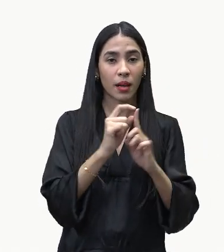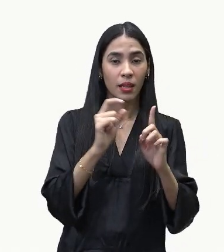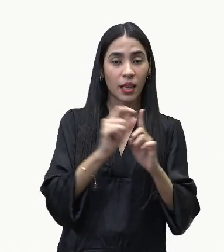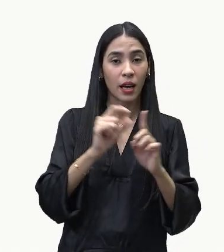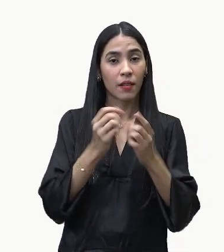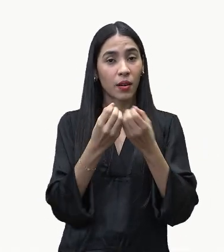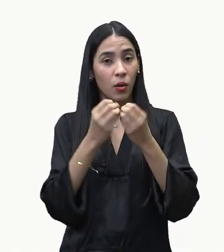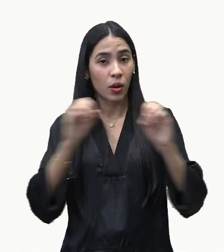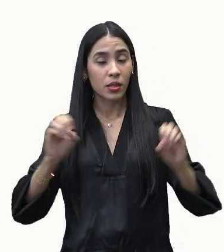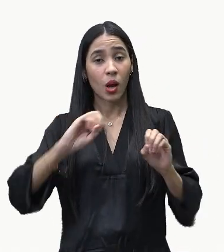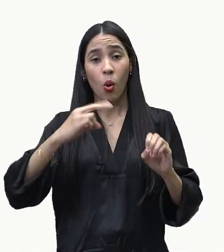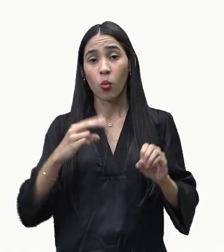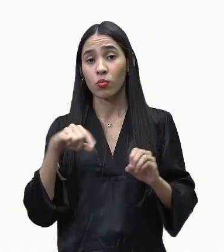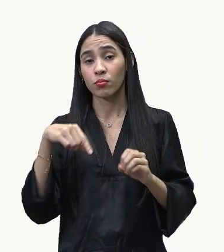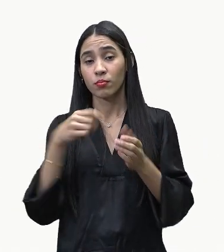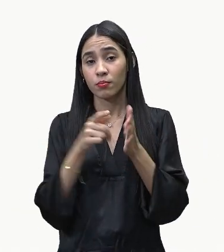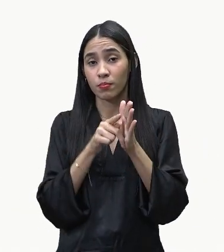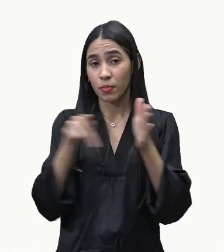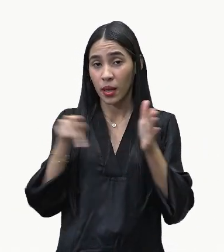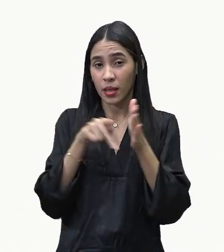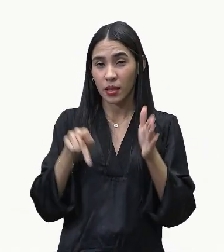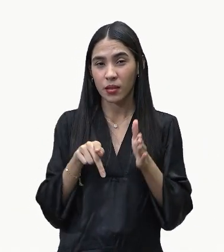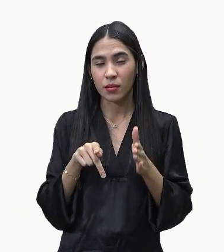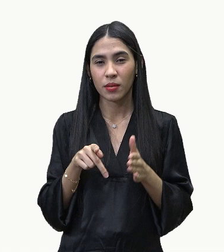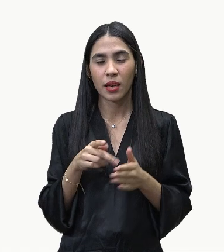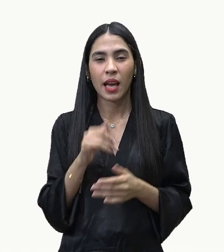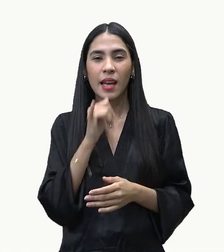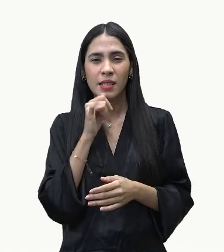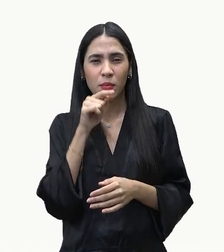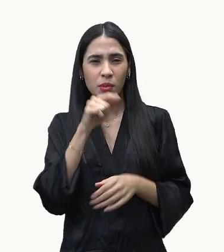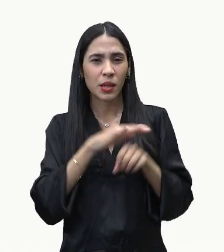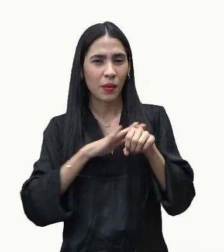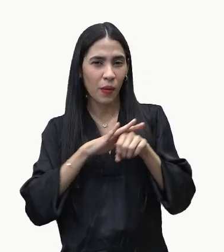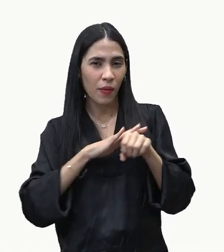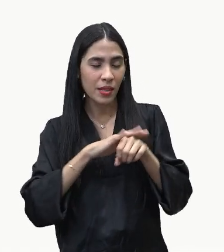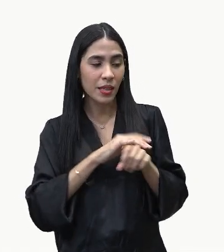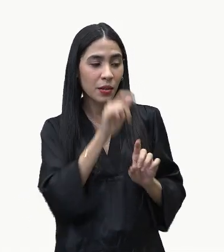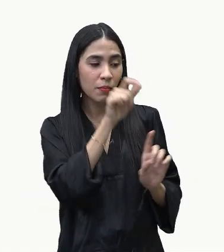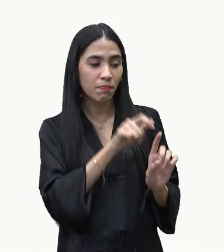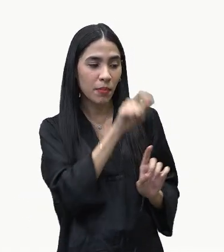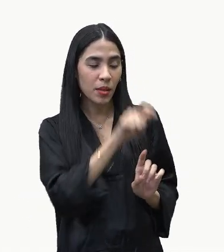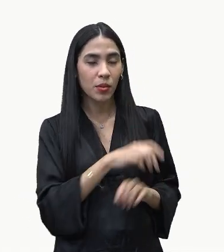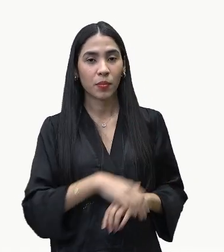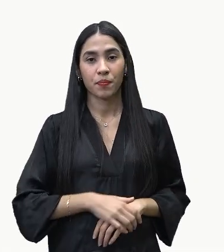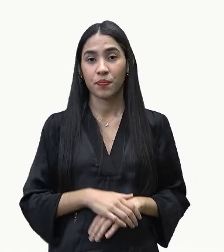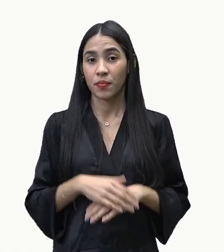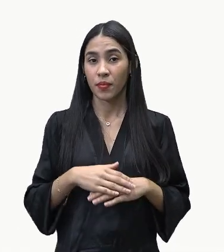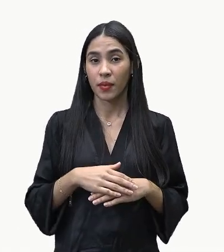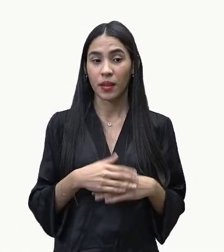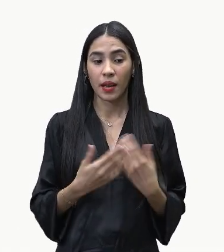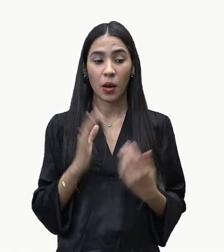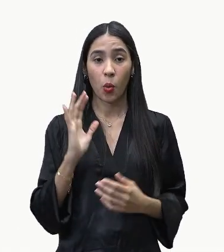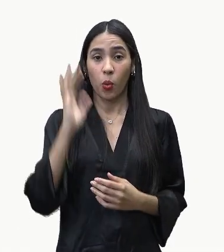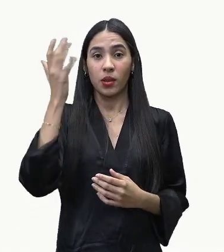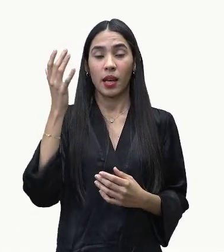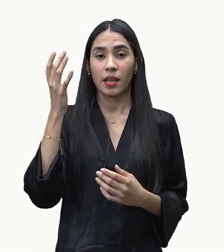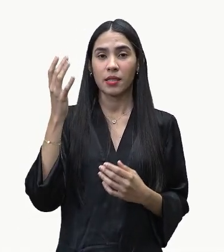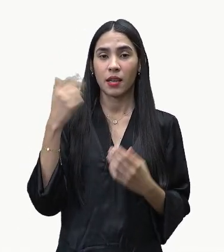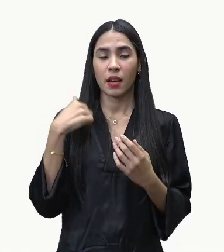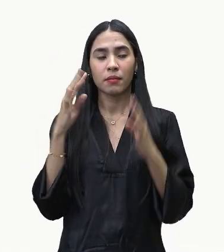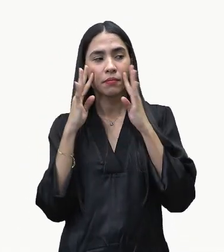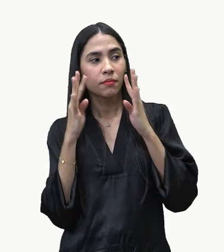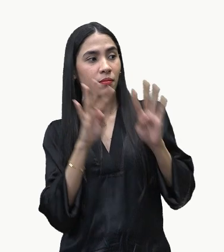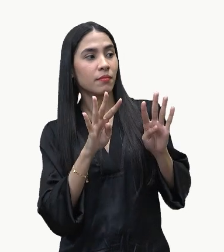ou um outro período. Sabe quando você está conversando com alguém e aí, de repente, algo acontece que chama a atenção